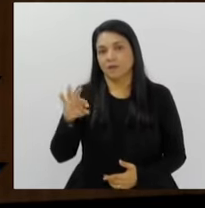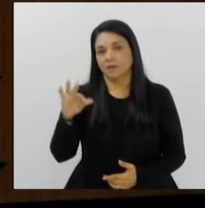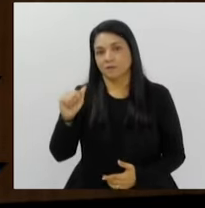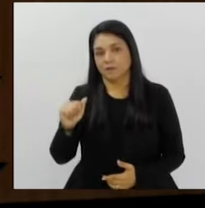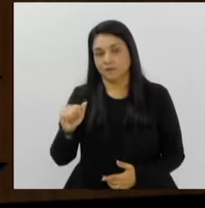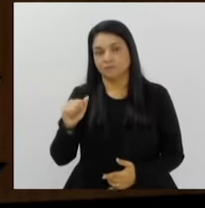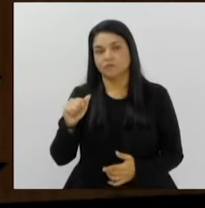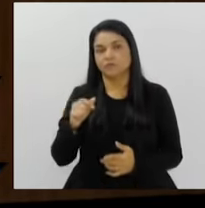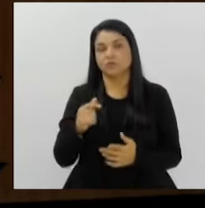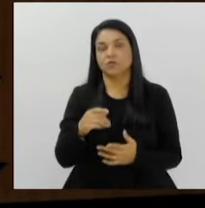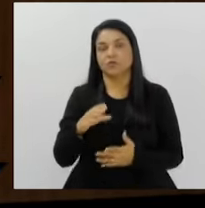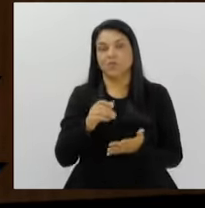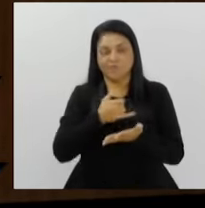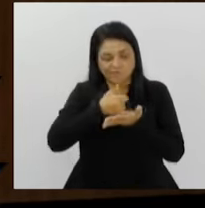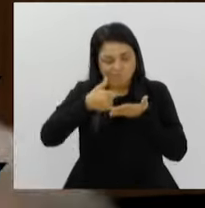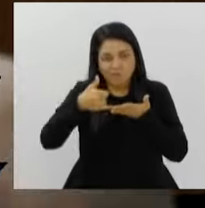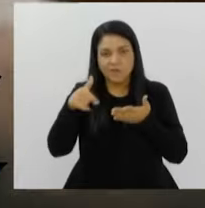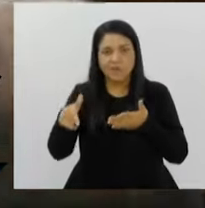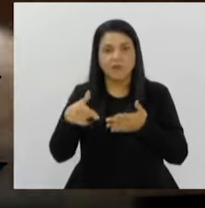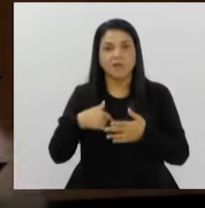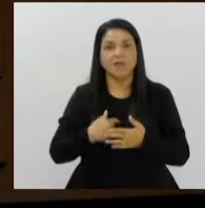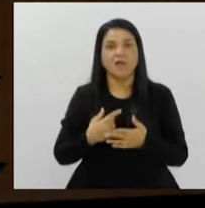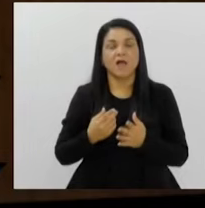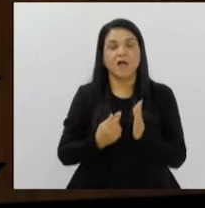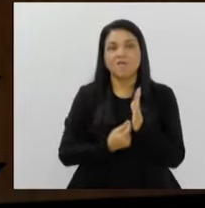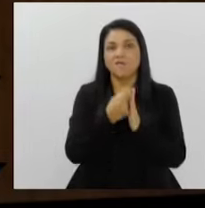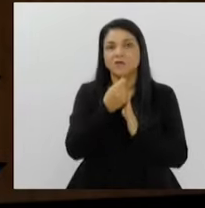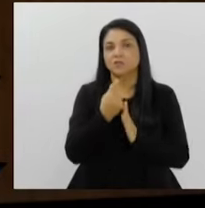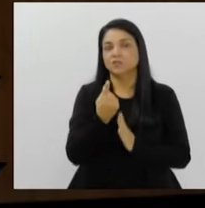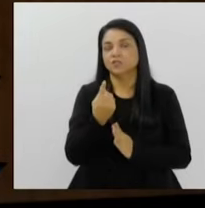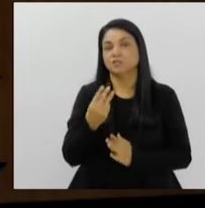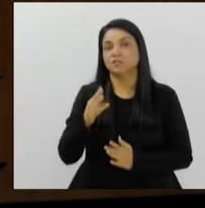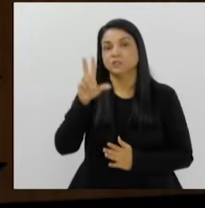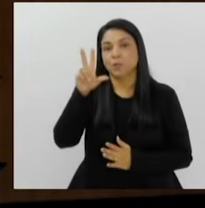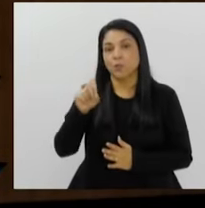50 milhões, e uma juíza soltar na audiência de custódia.